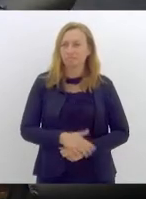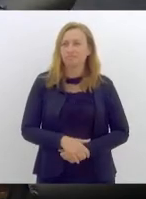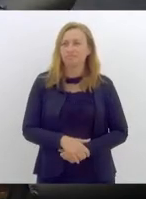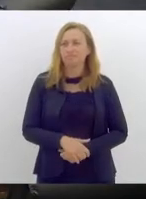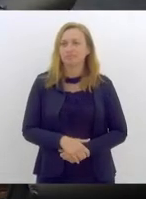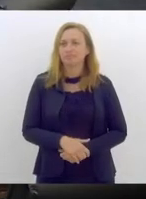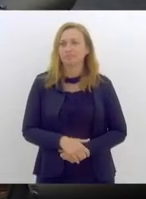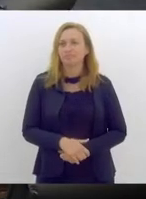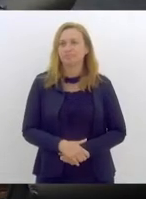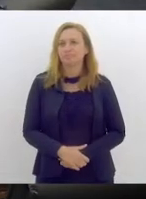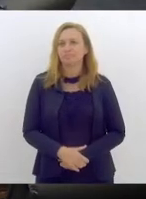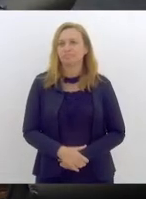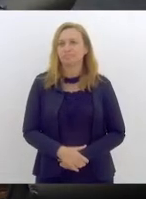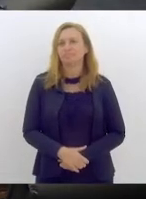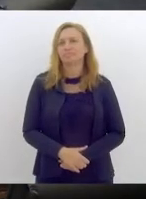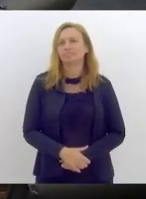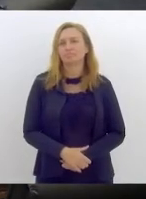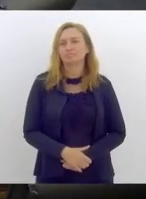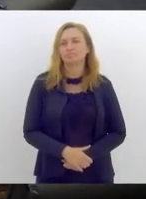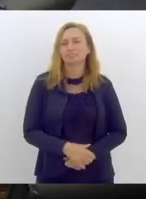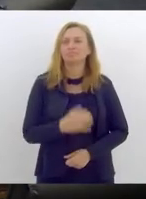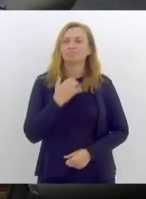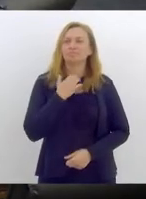orador deste expediente inicial